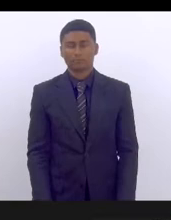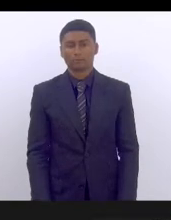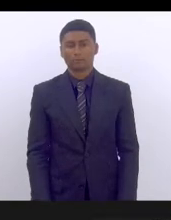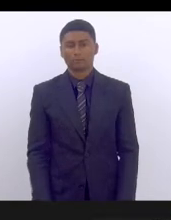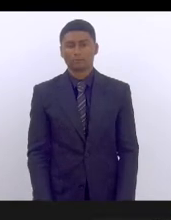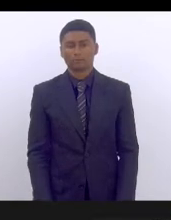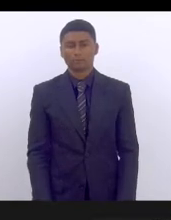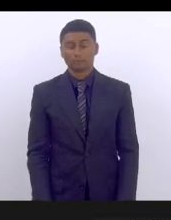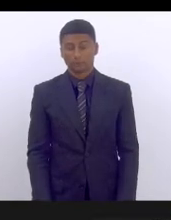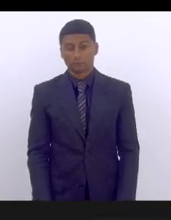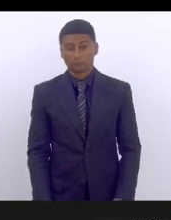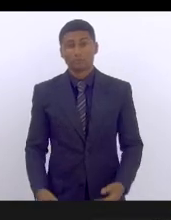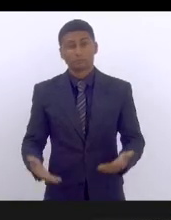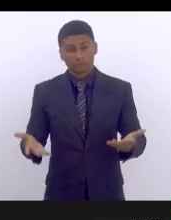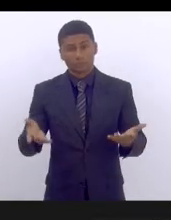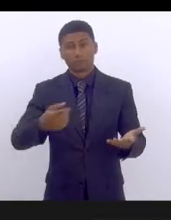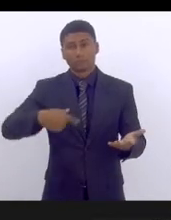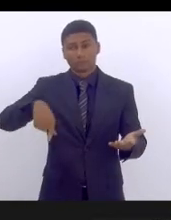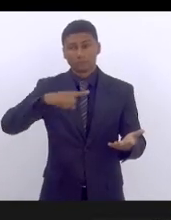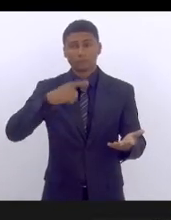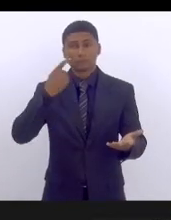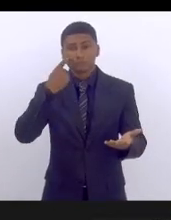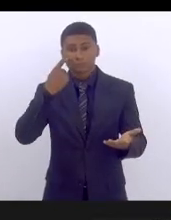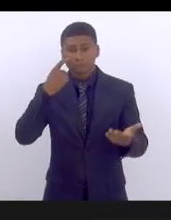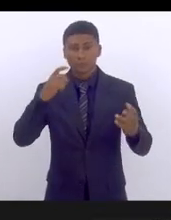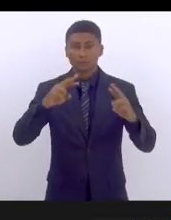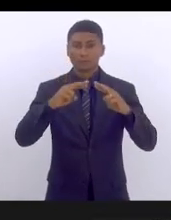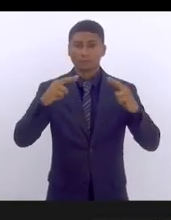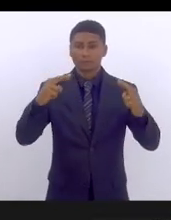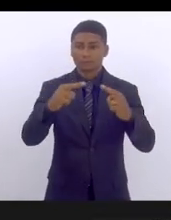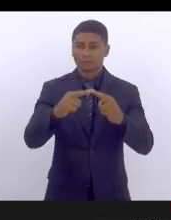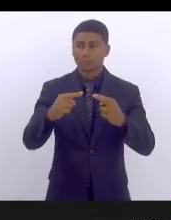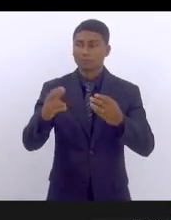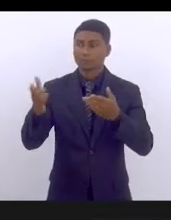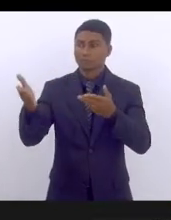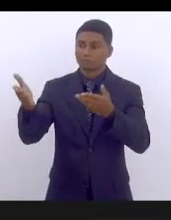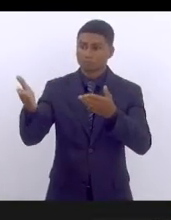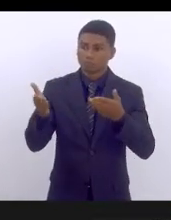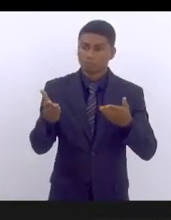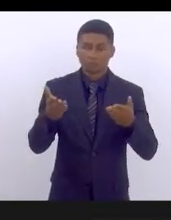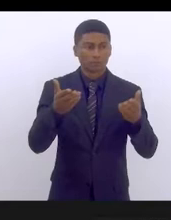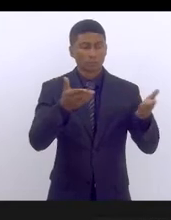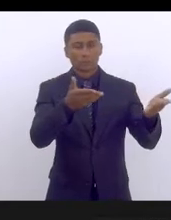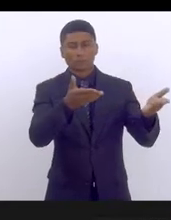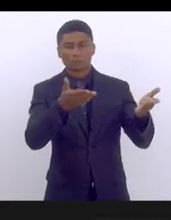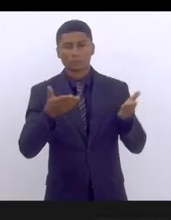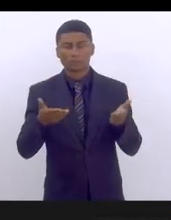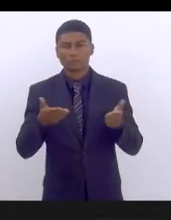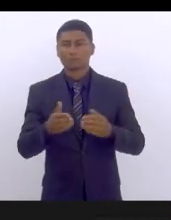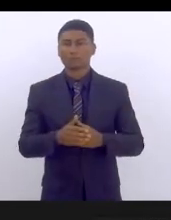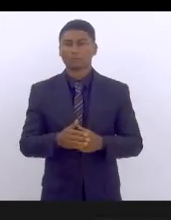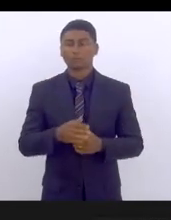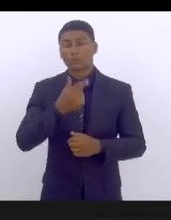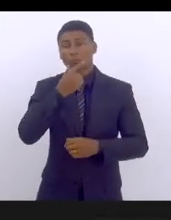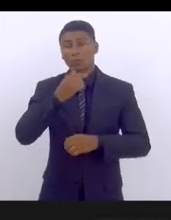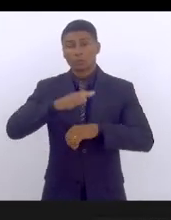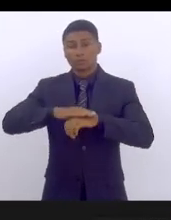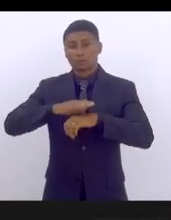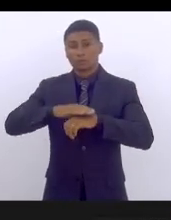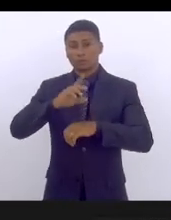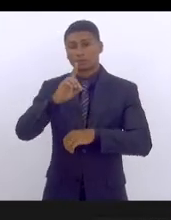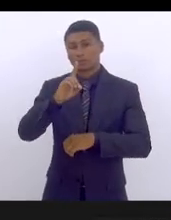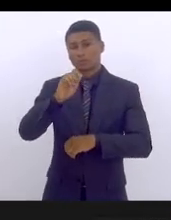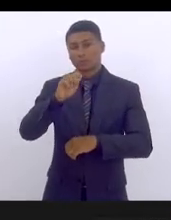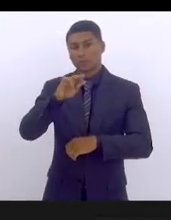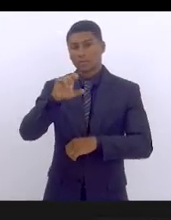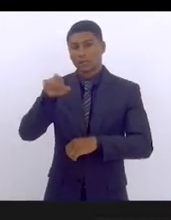Pra gente fazer essa audiência pública, chamando, inclusive... dado Daniel Librelon,